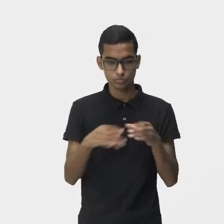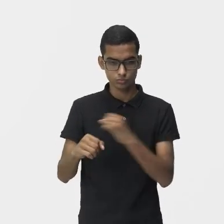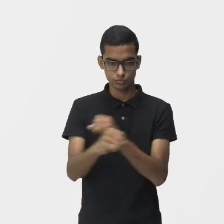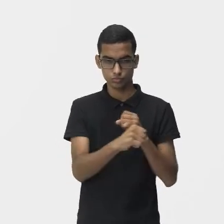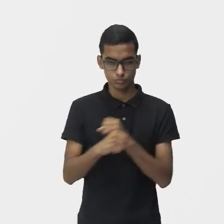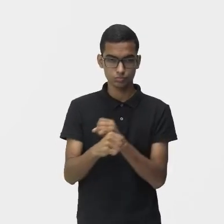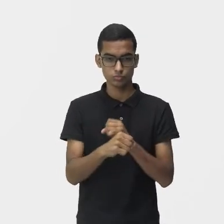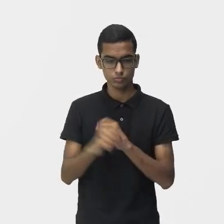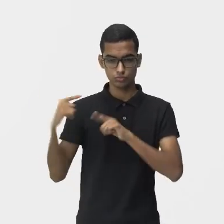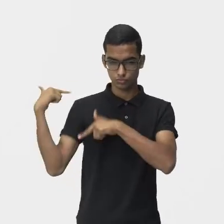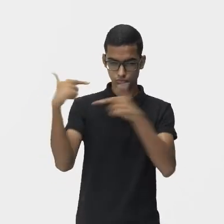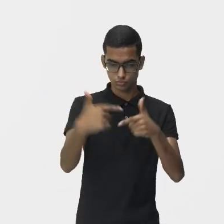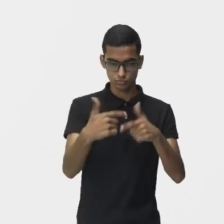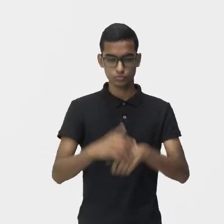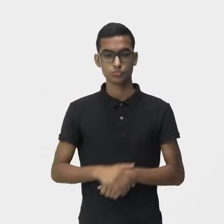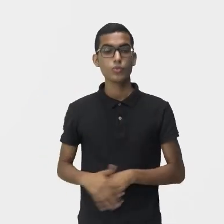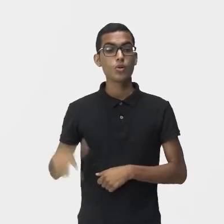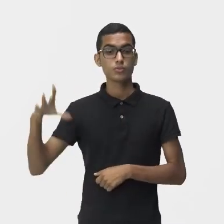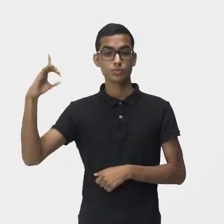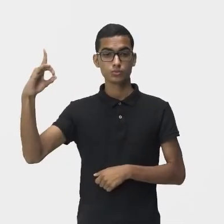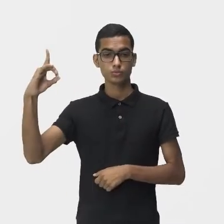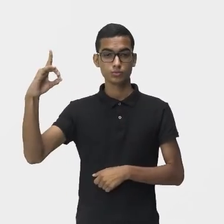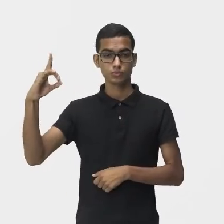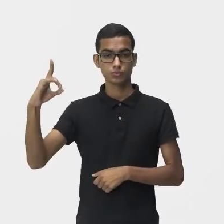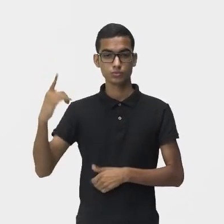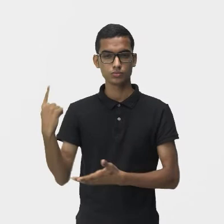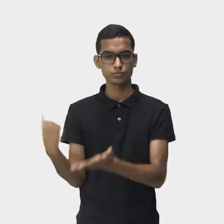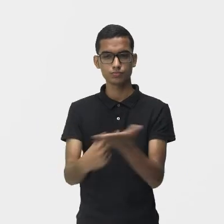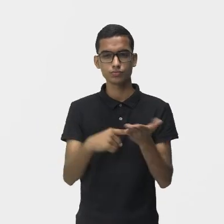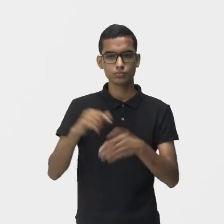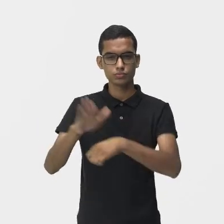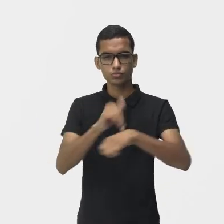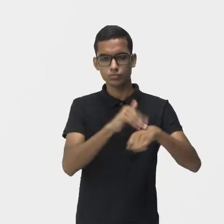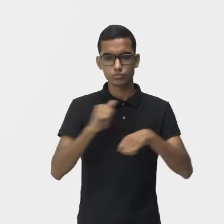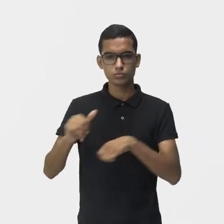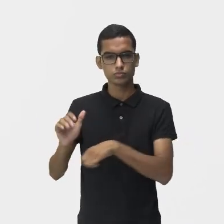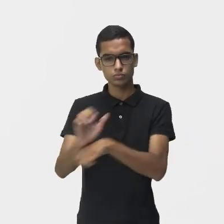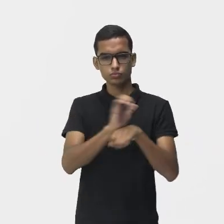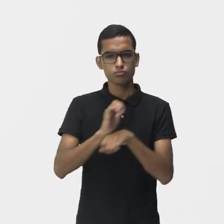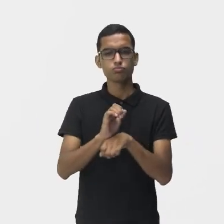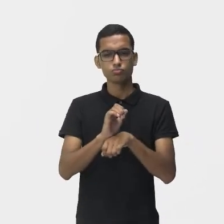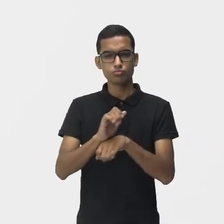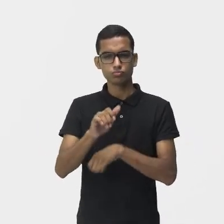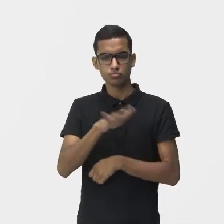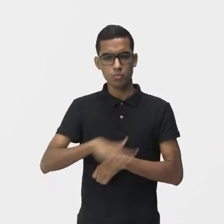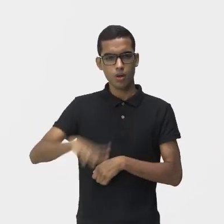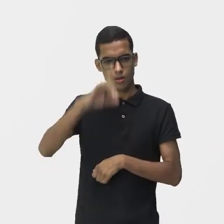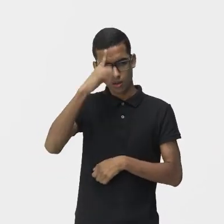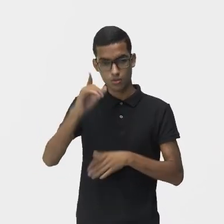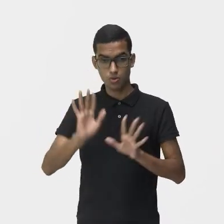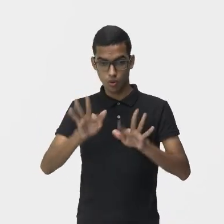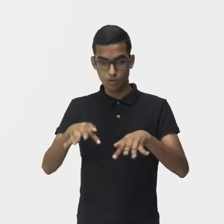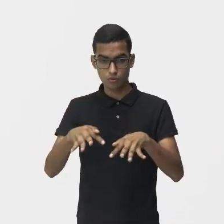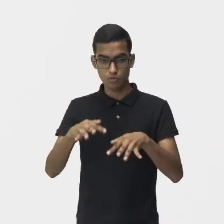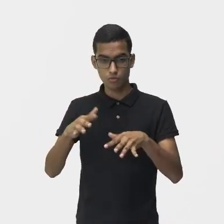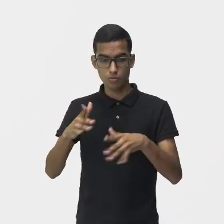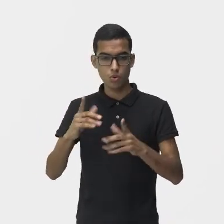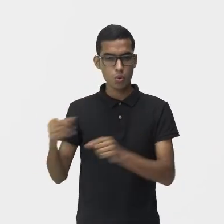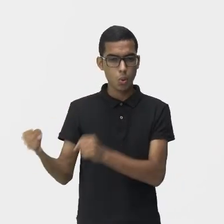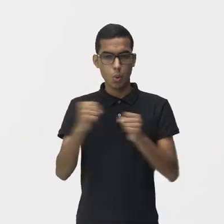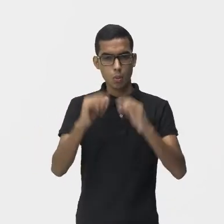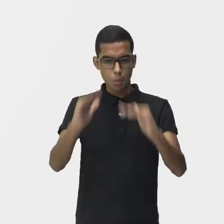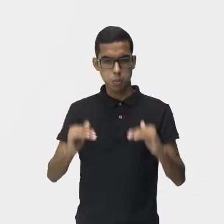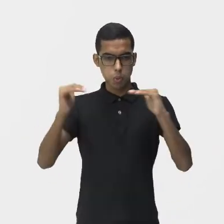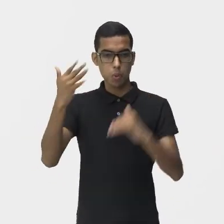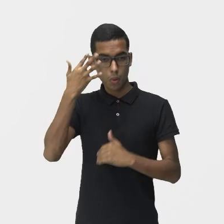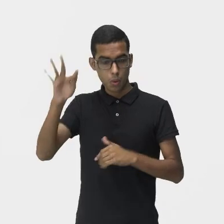conservadores, ou letra D, pela convocação dos Estados Gerais, que pôs fim ao absolutismo francês, ou pela criação